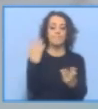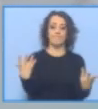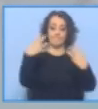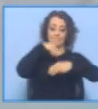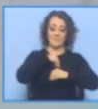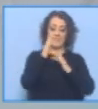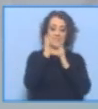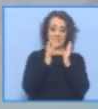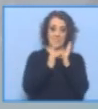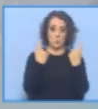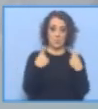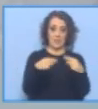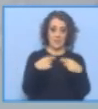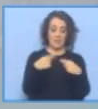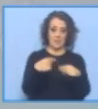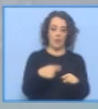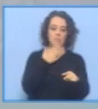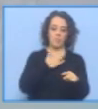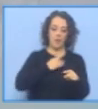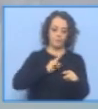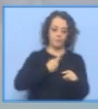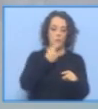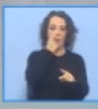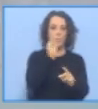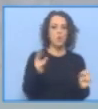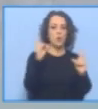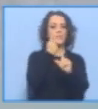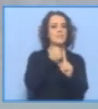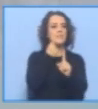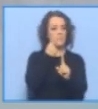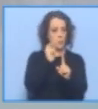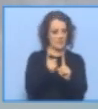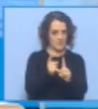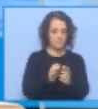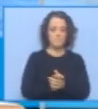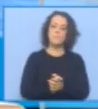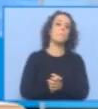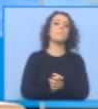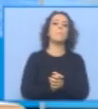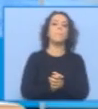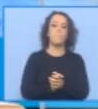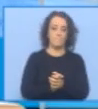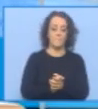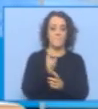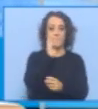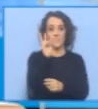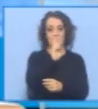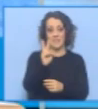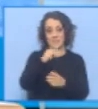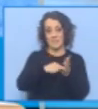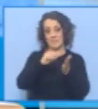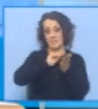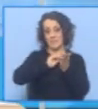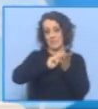é? Esse homem novo que são desafiados a ser. E olhando para a leitura de São Paulo,